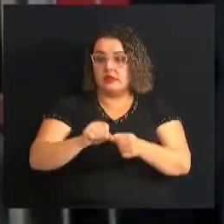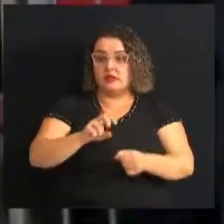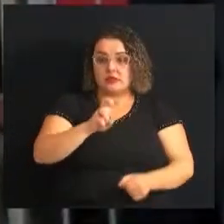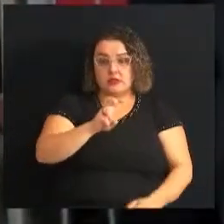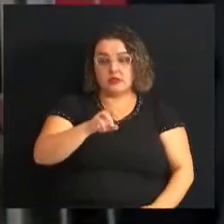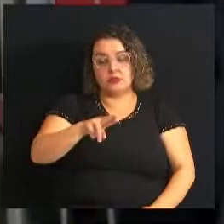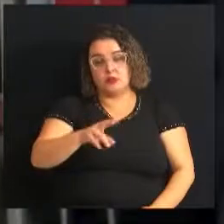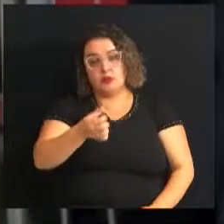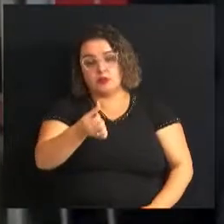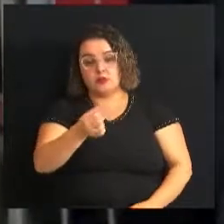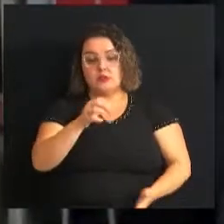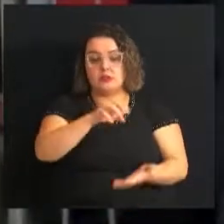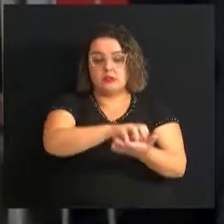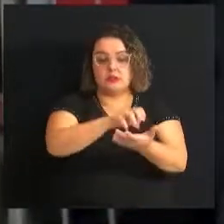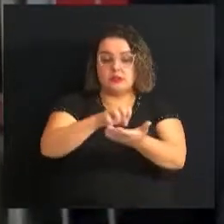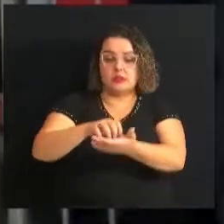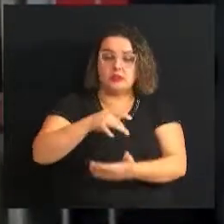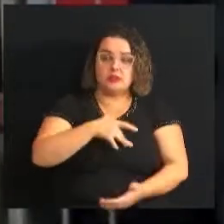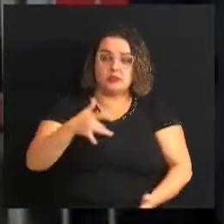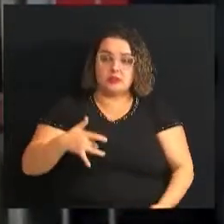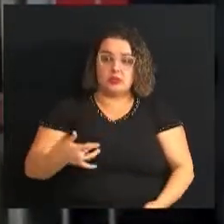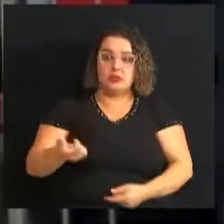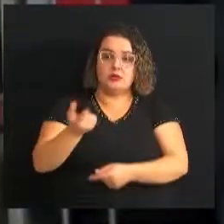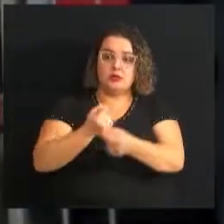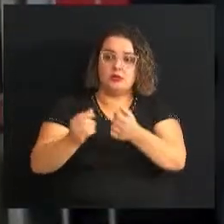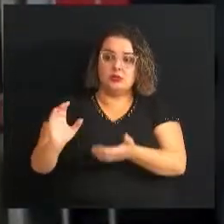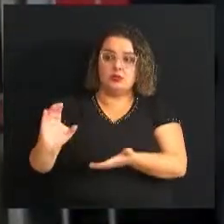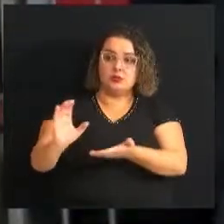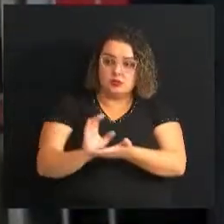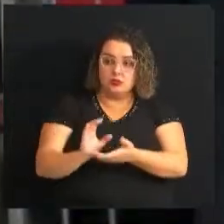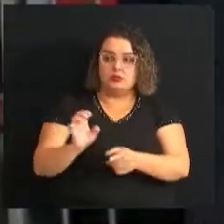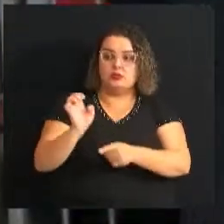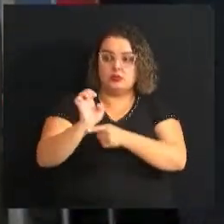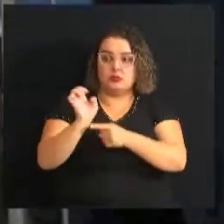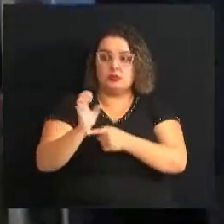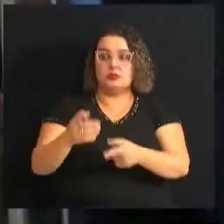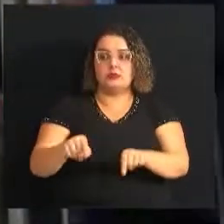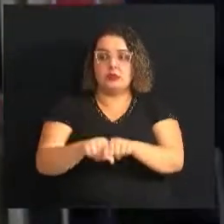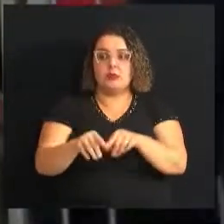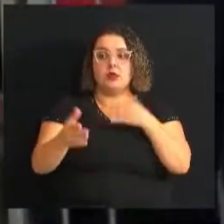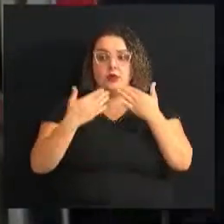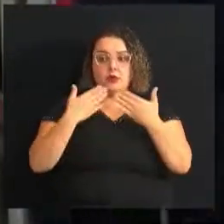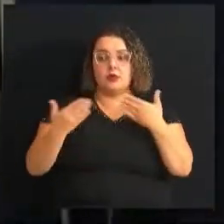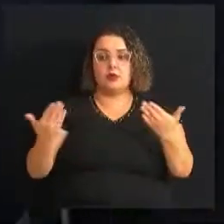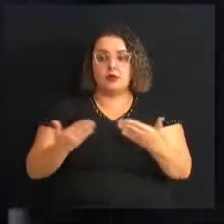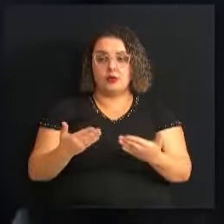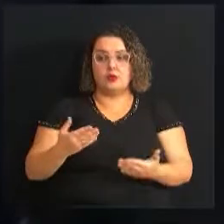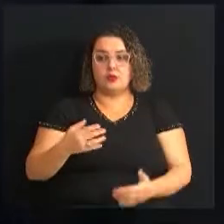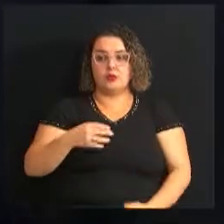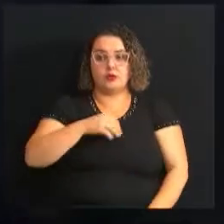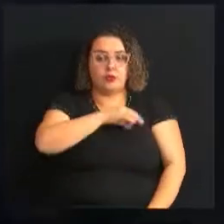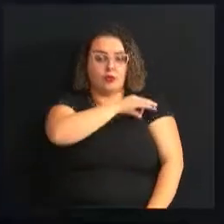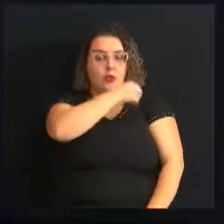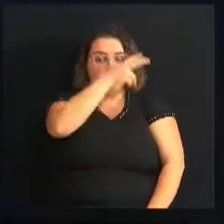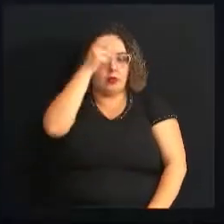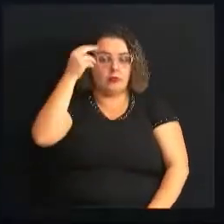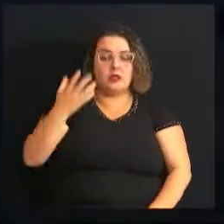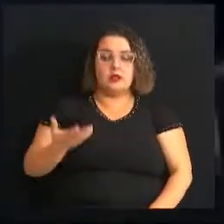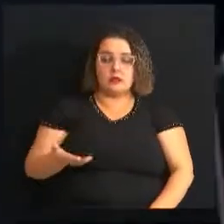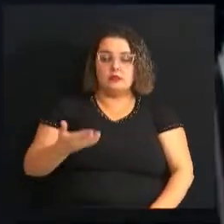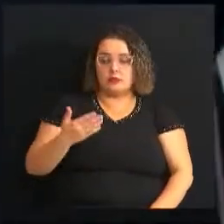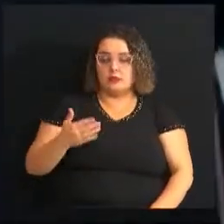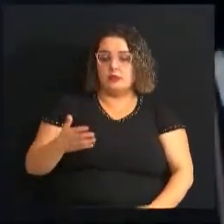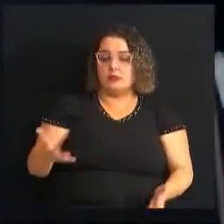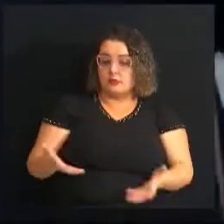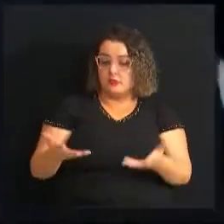de saúde, que a gente está buscando dinheiro junto ao Estado, que está bem, conversei ainda hoje com o prefeito, está bem adiantado. Então, nós temos, com certeza,